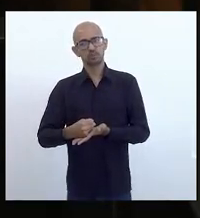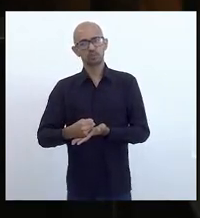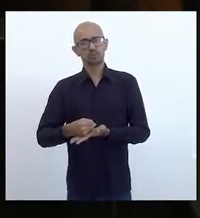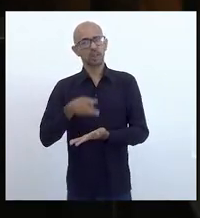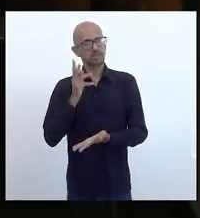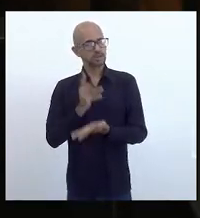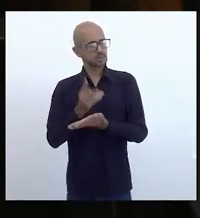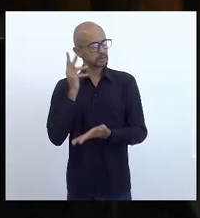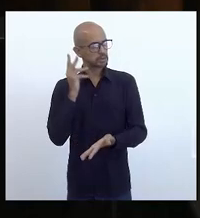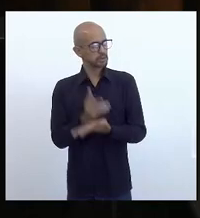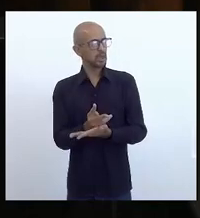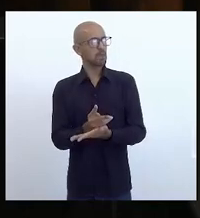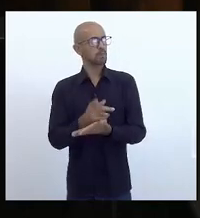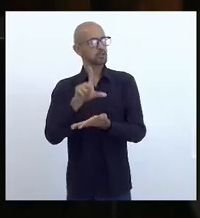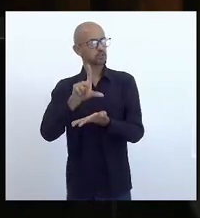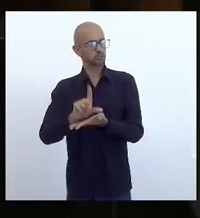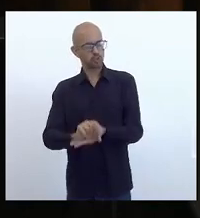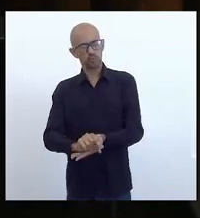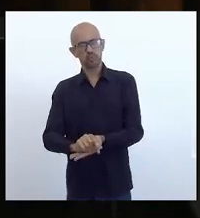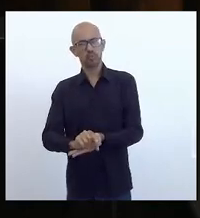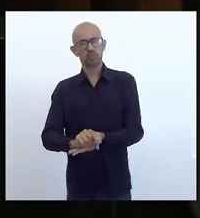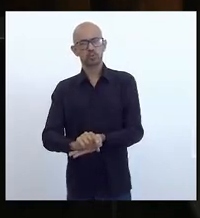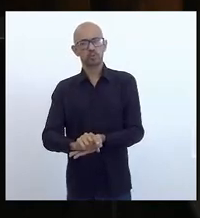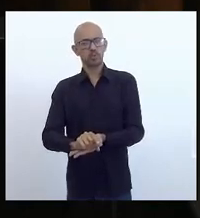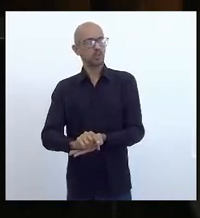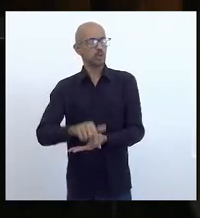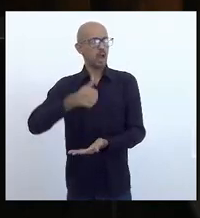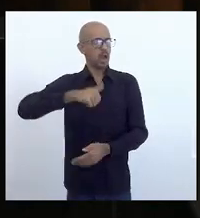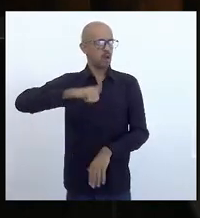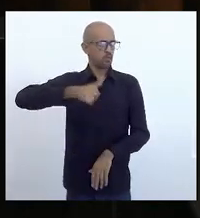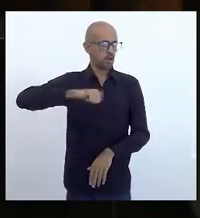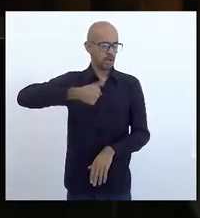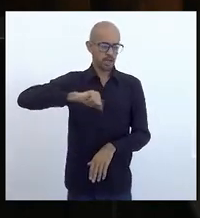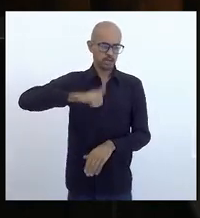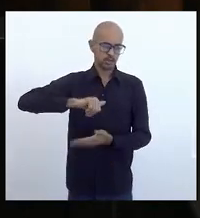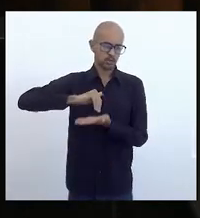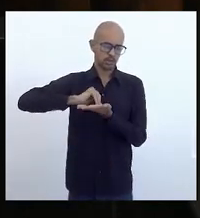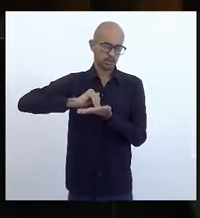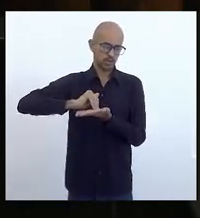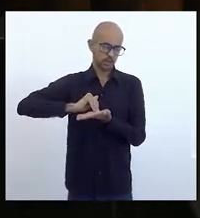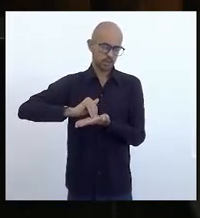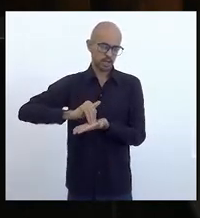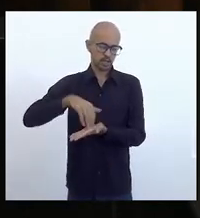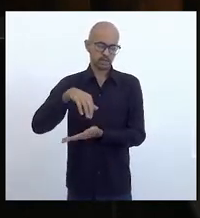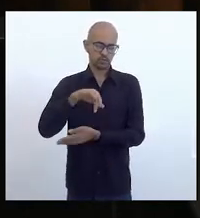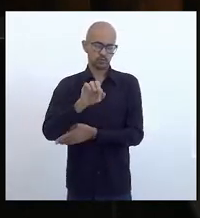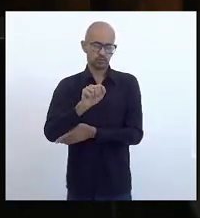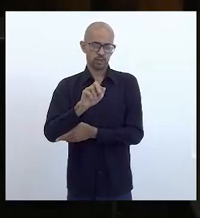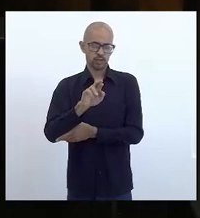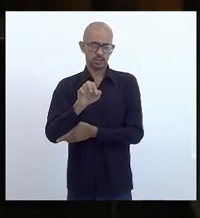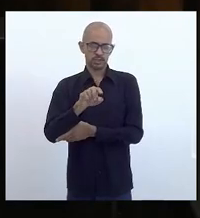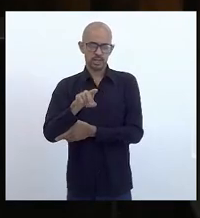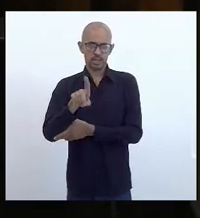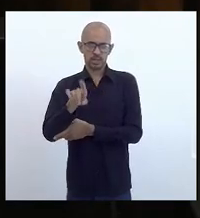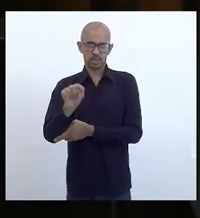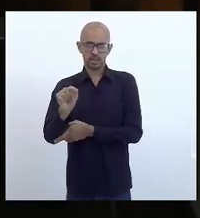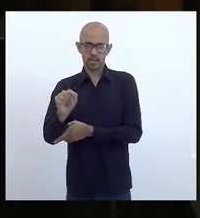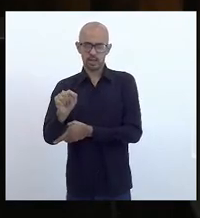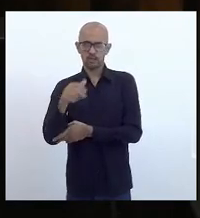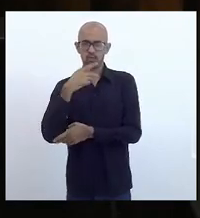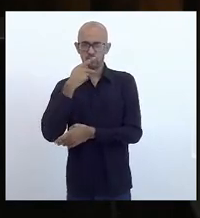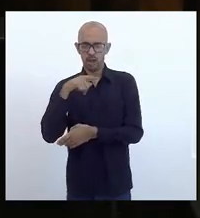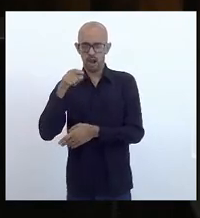está sendo sempre em decréscimo, no diagnóstico da Secretaria de Estado de Fazenda, lá afirma que a